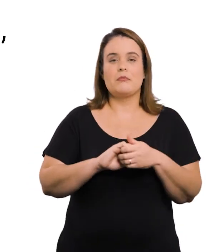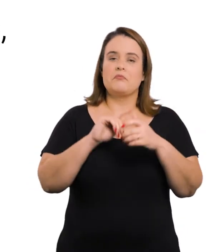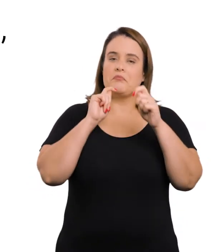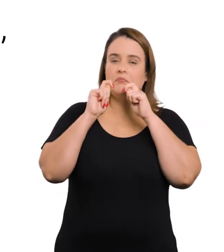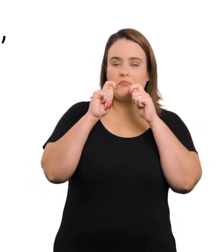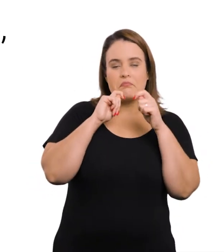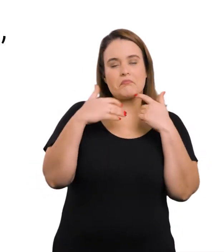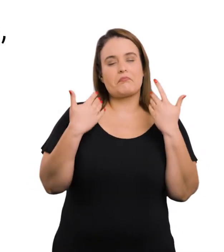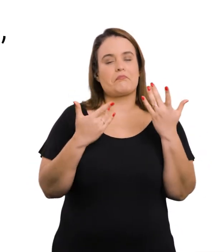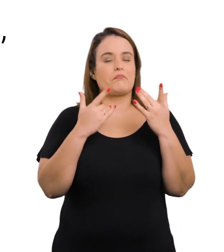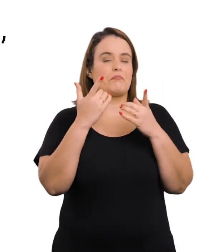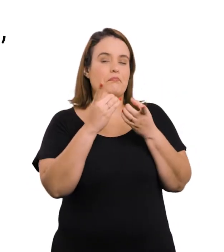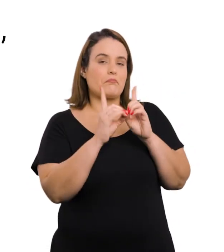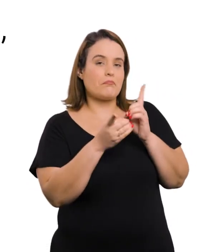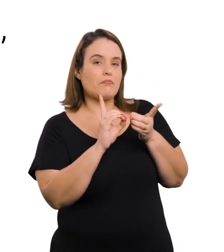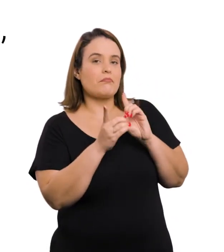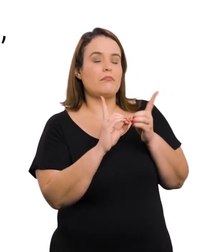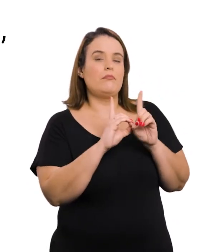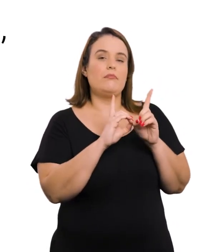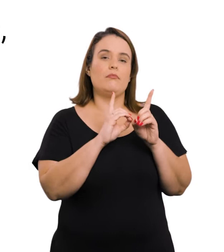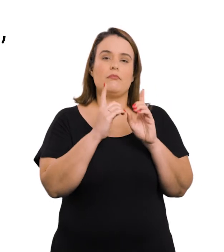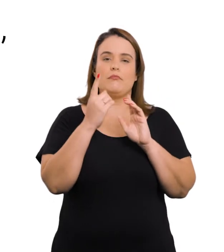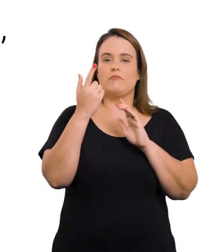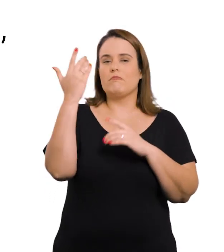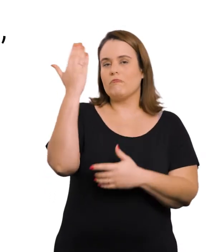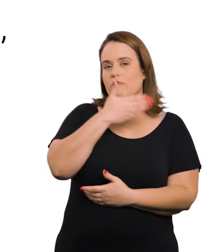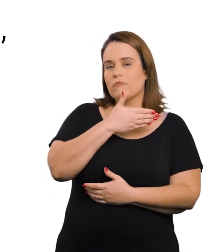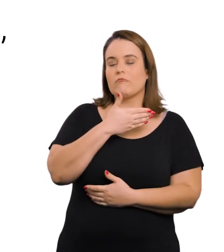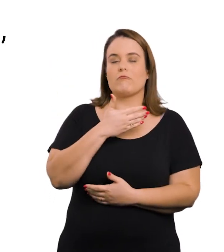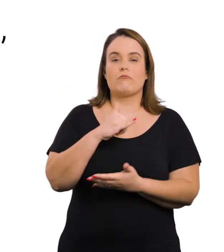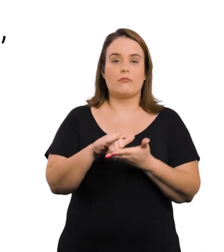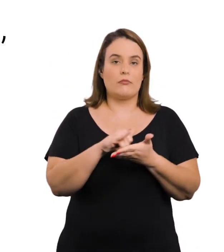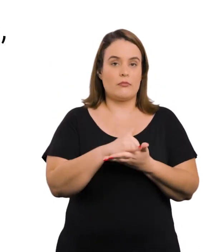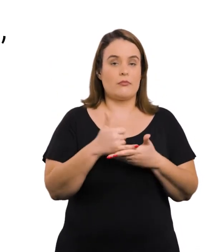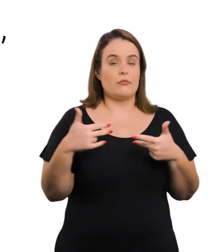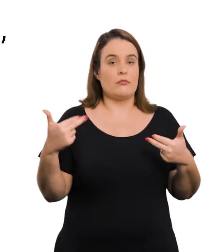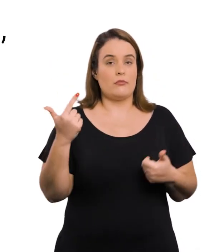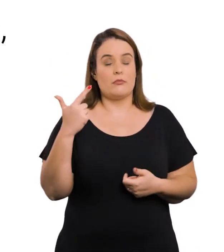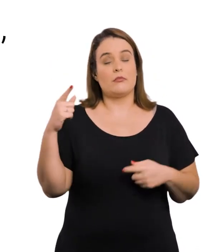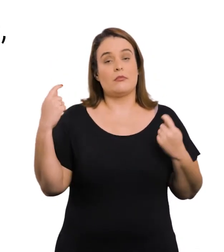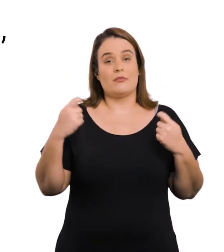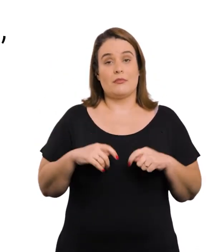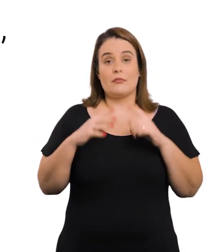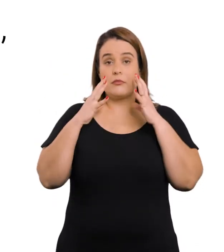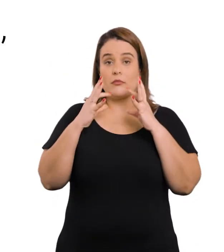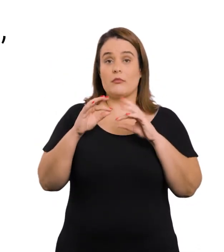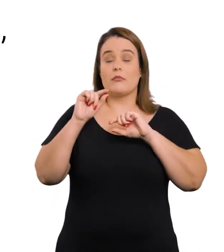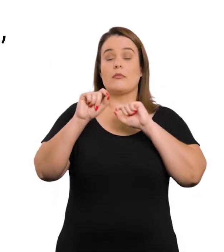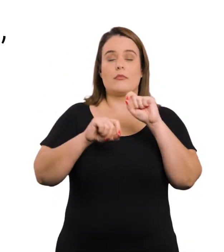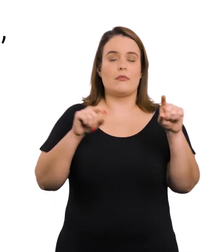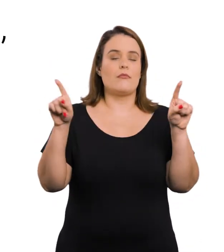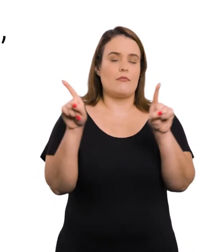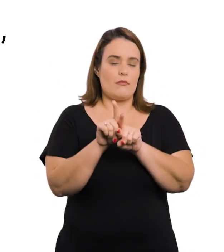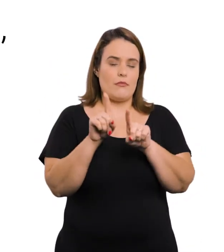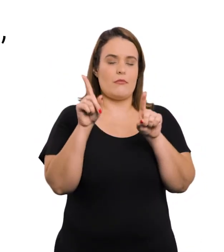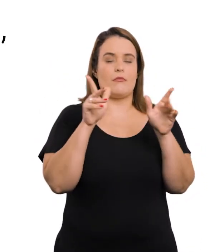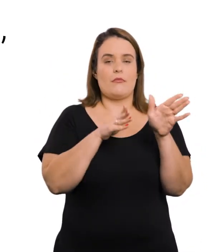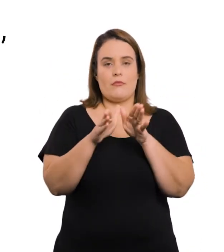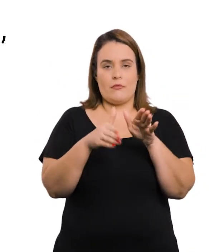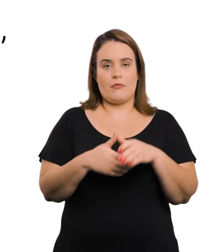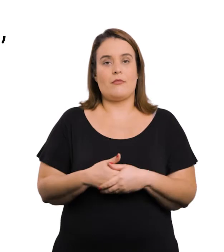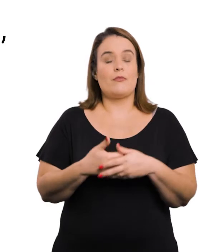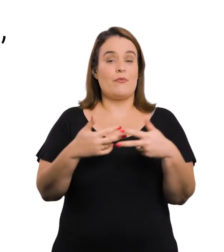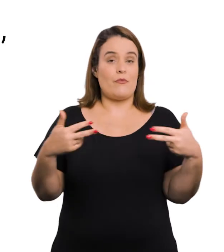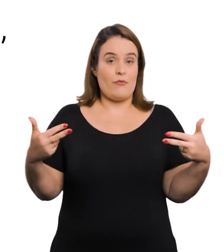candidatos, entrevistas, dinâmicas, testes, entre outras estratégias, deve-se observar também critérios de acessibilidade,